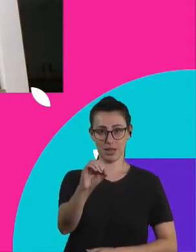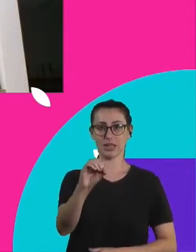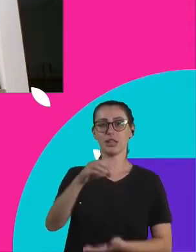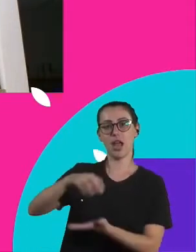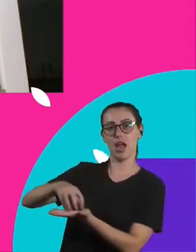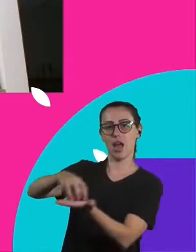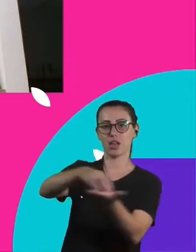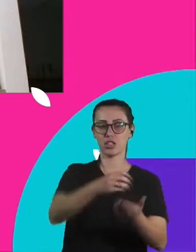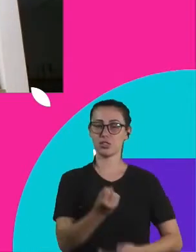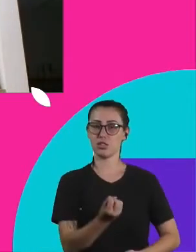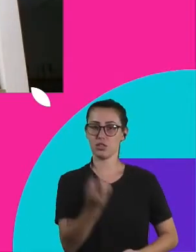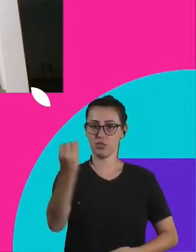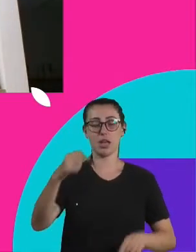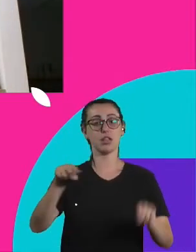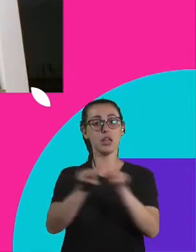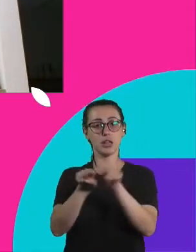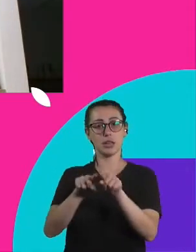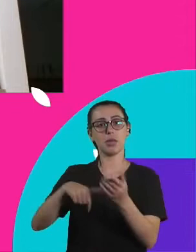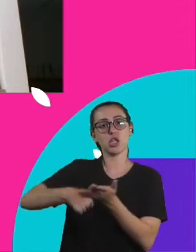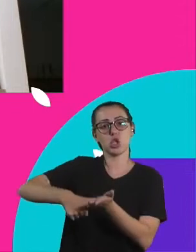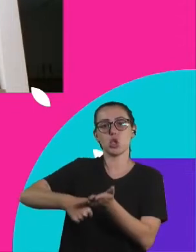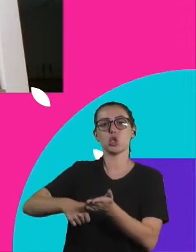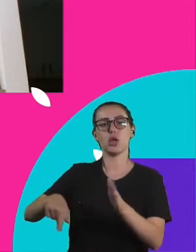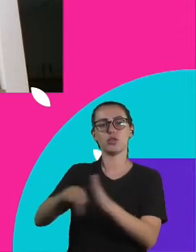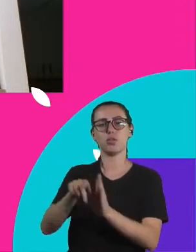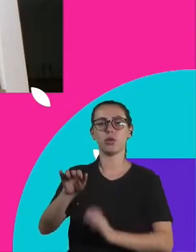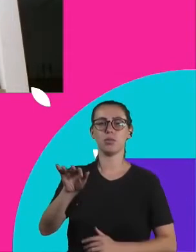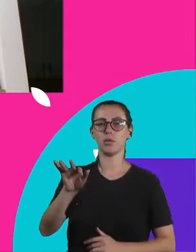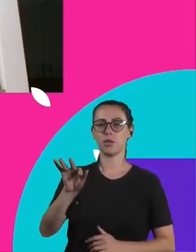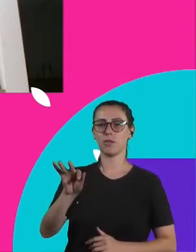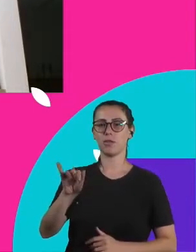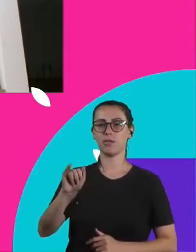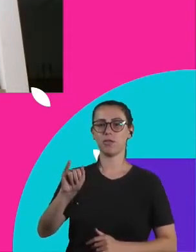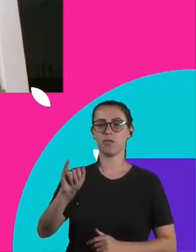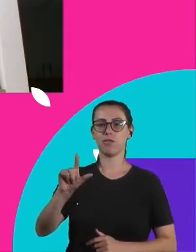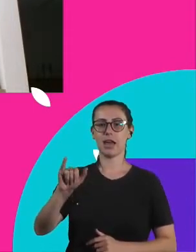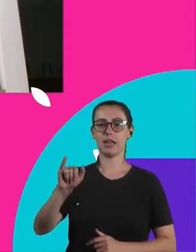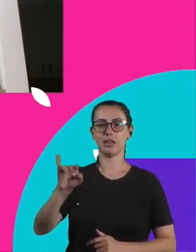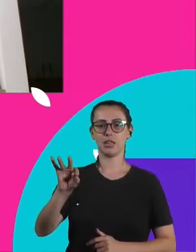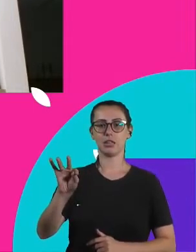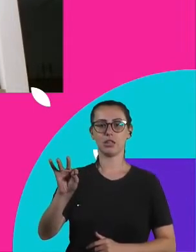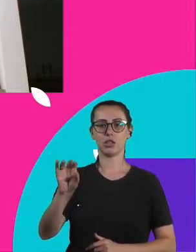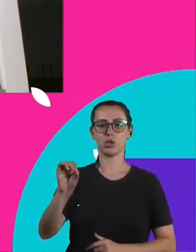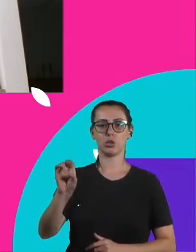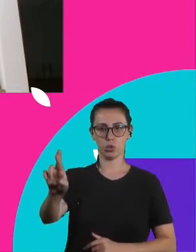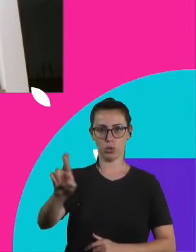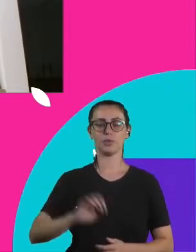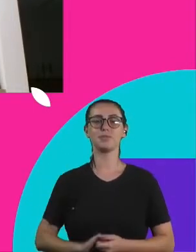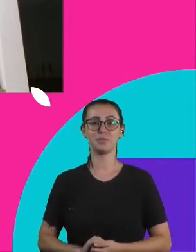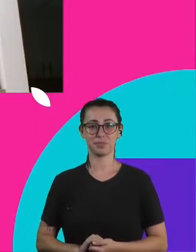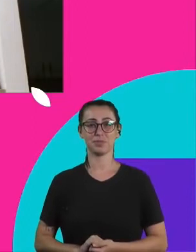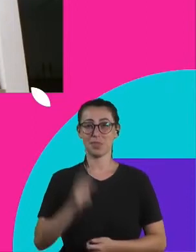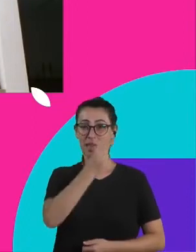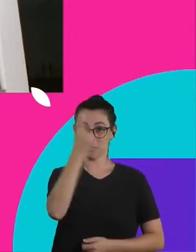Flytour, e temos 240 pessoas que não investiram nesses negócios, mas nós formamos essas pessoas, e que são as pessoas que vendem passagem aérea